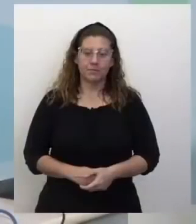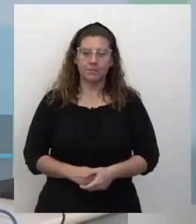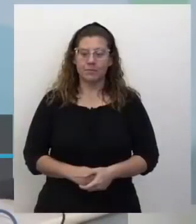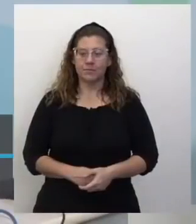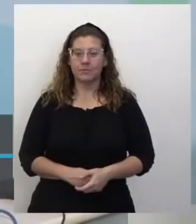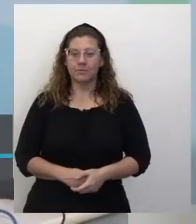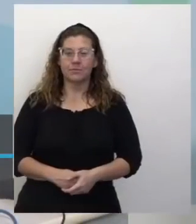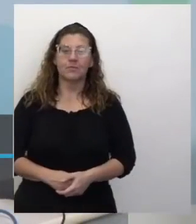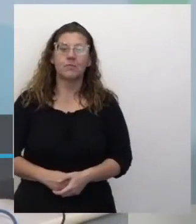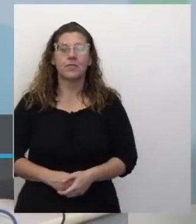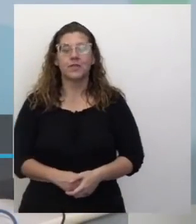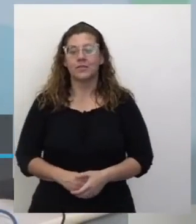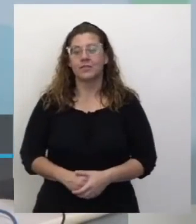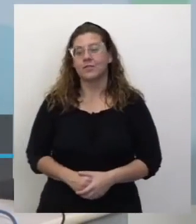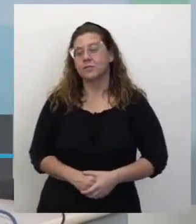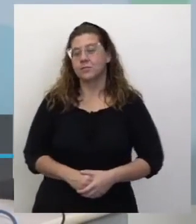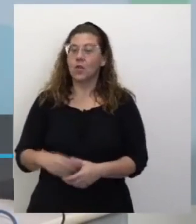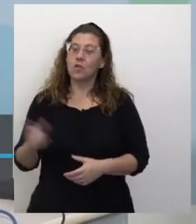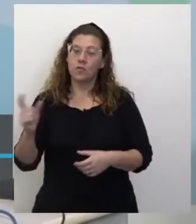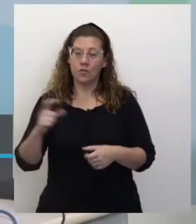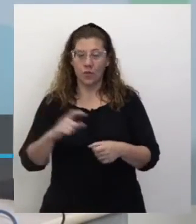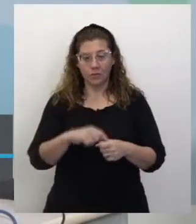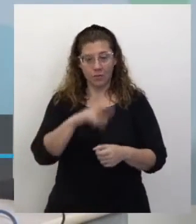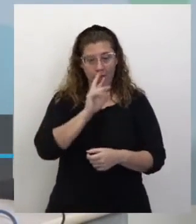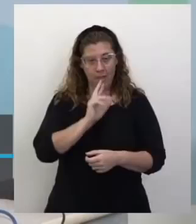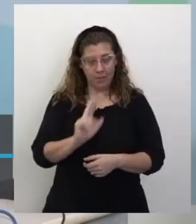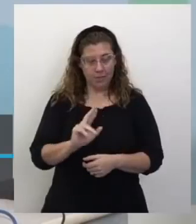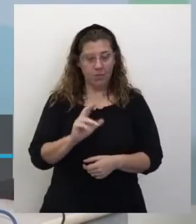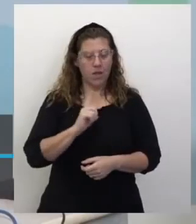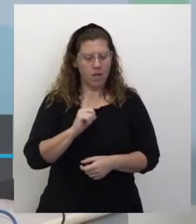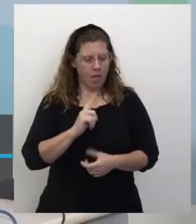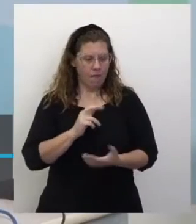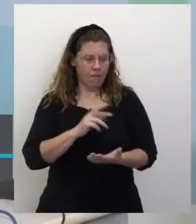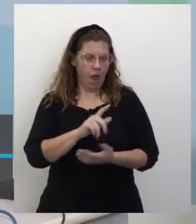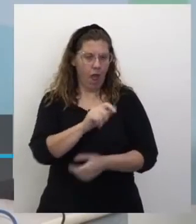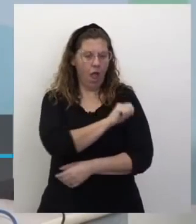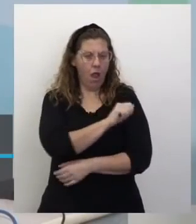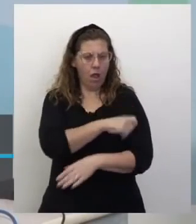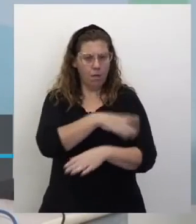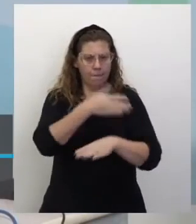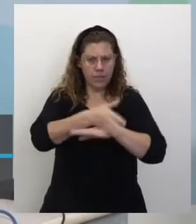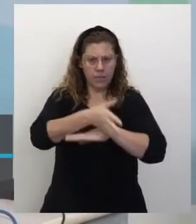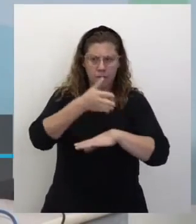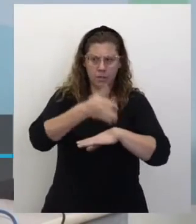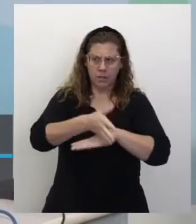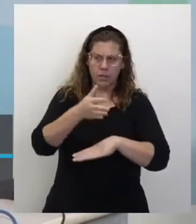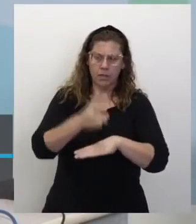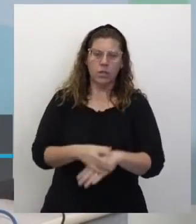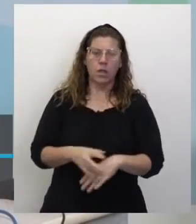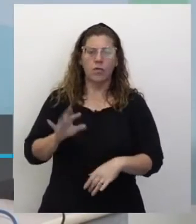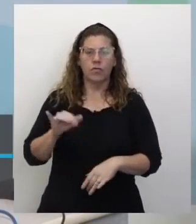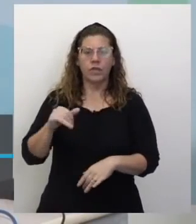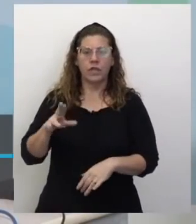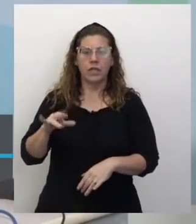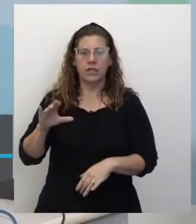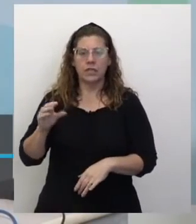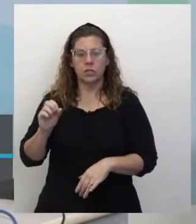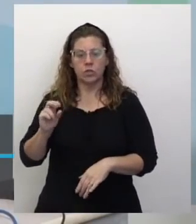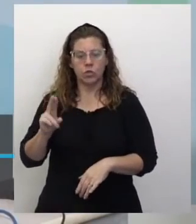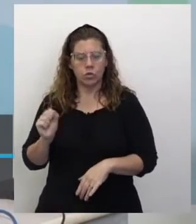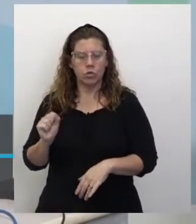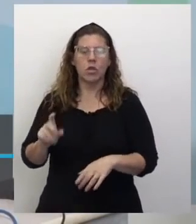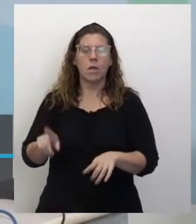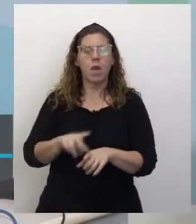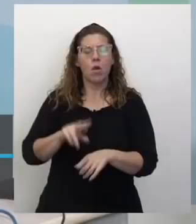Ok, we are back with the answers. Voltamos aqui com as respostas e a gente tem bastante aluno participando agora. Tem aqui o Vinícius, o Hugo,